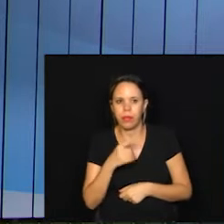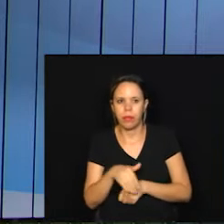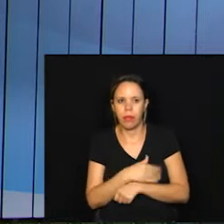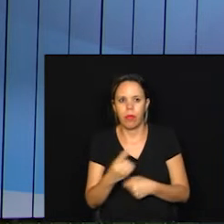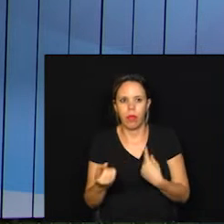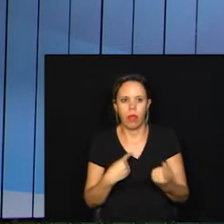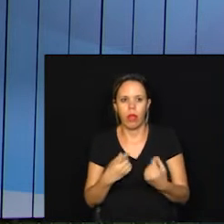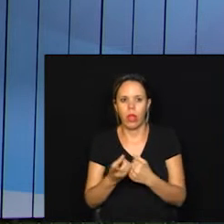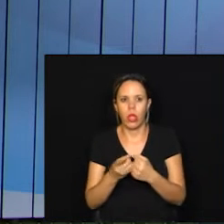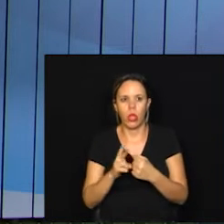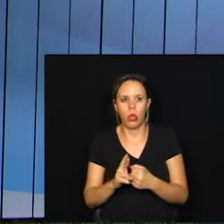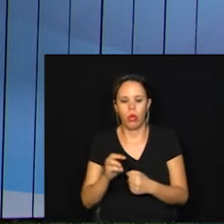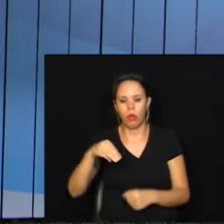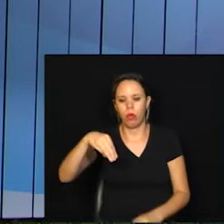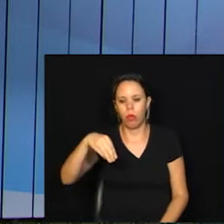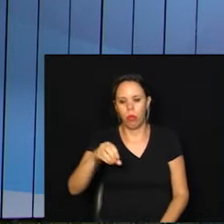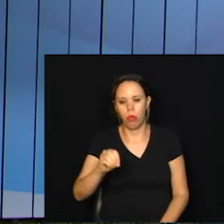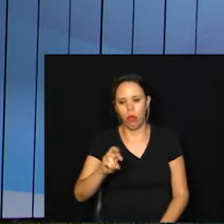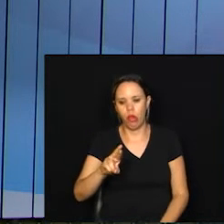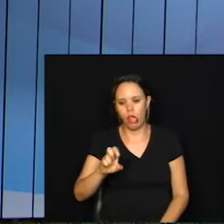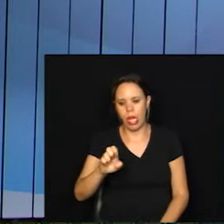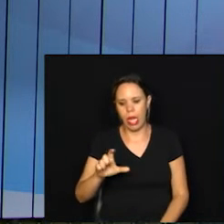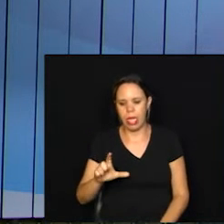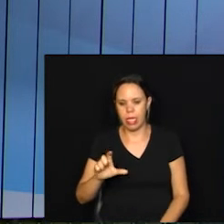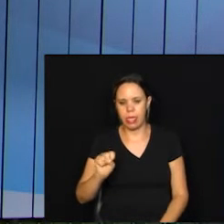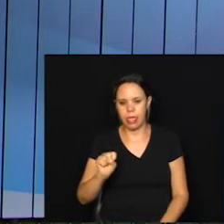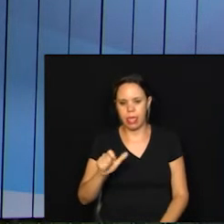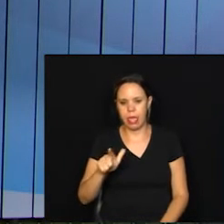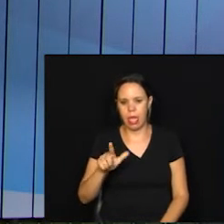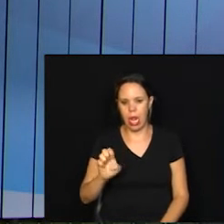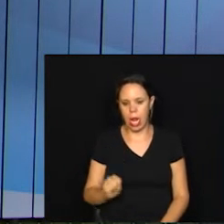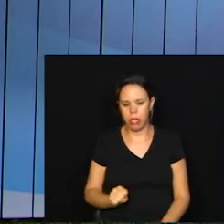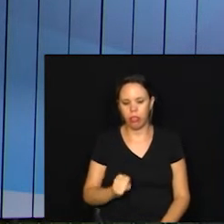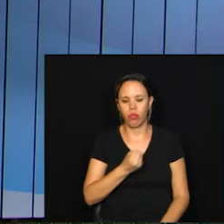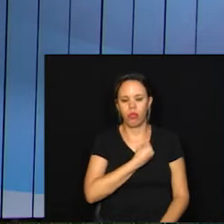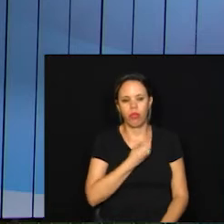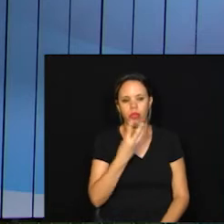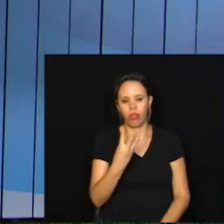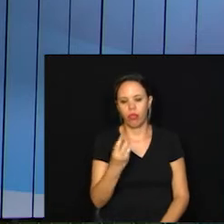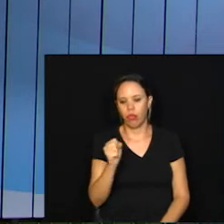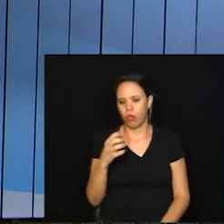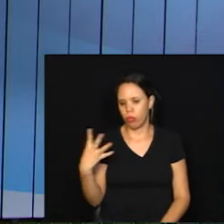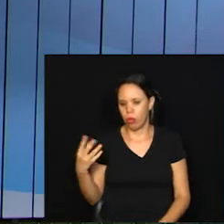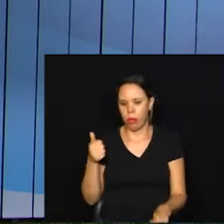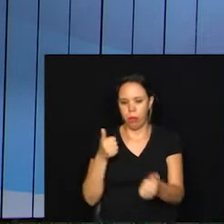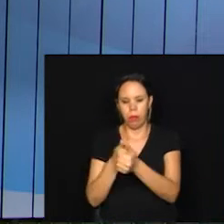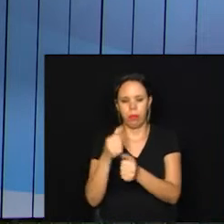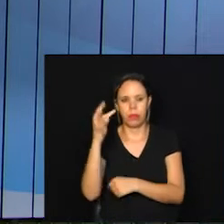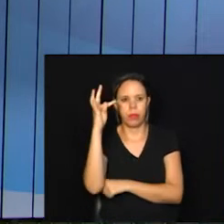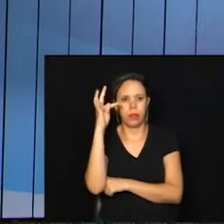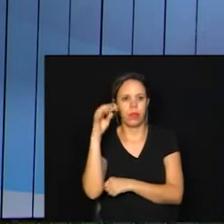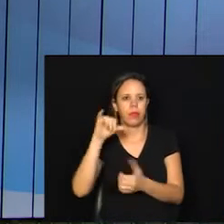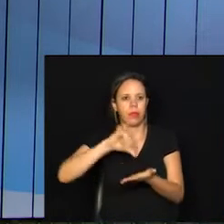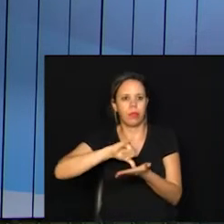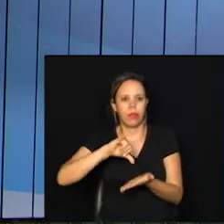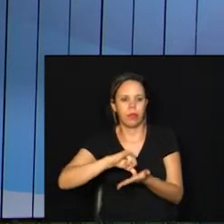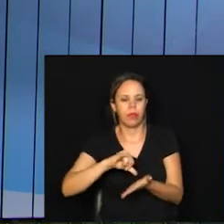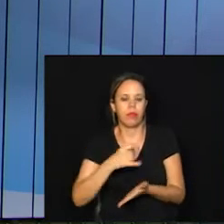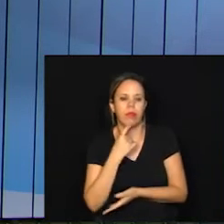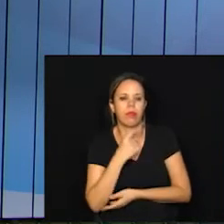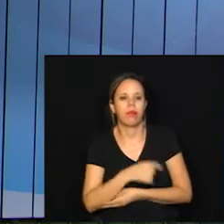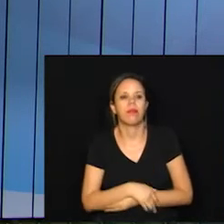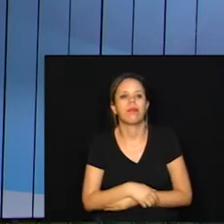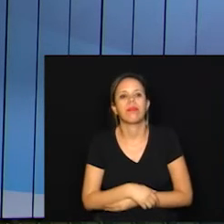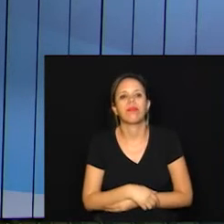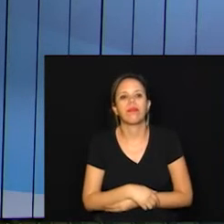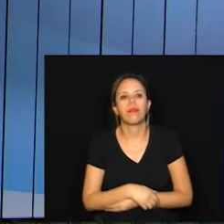na rua Doutor Moraes Salles, número 384, próximo ali ao centro da cidade de Campinas,